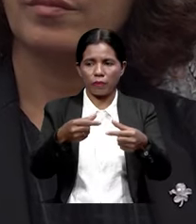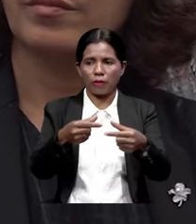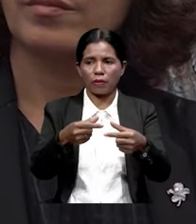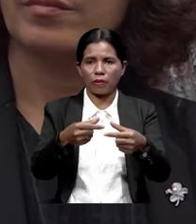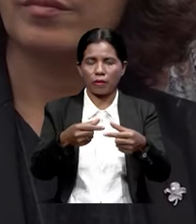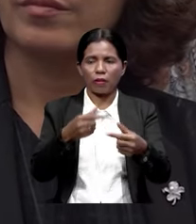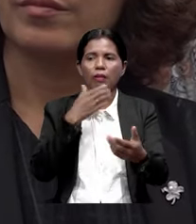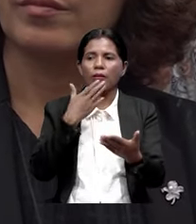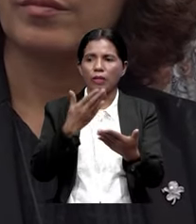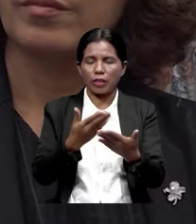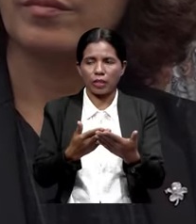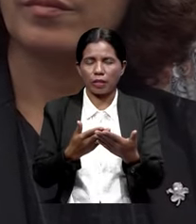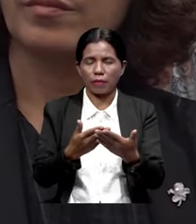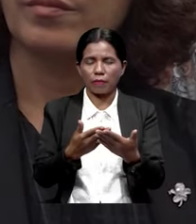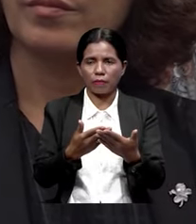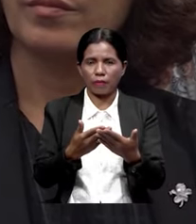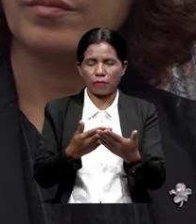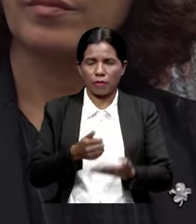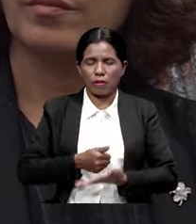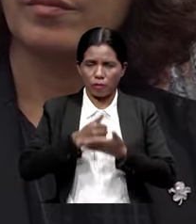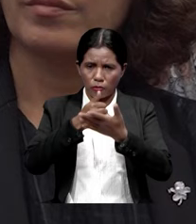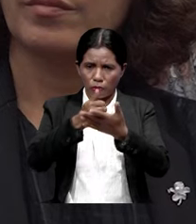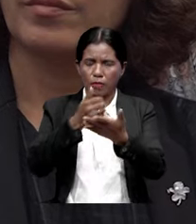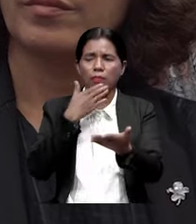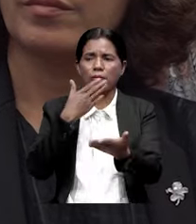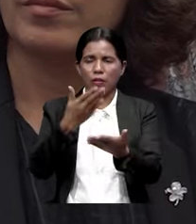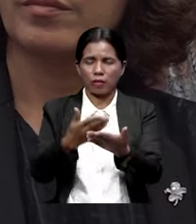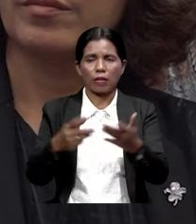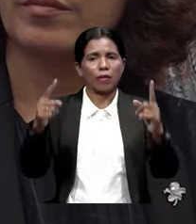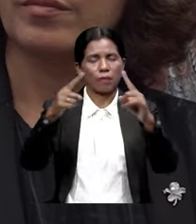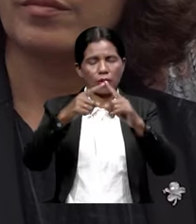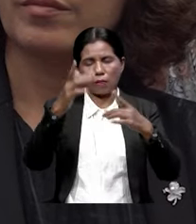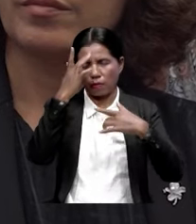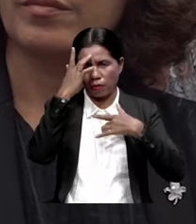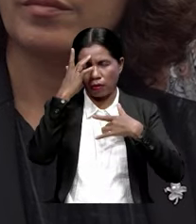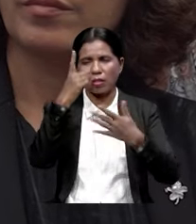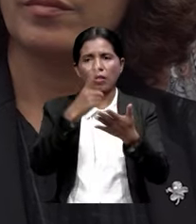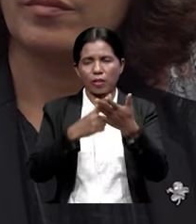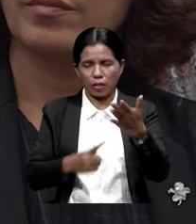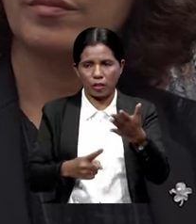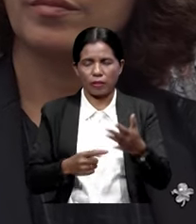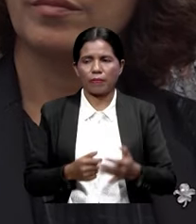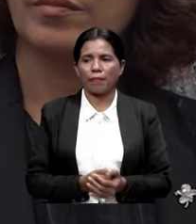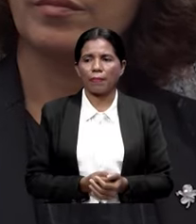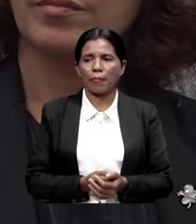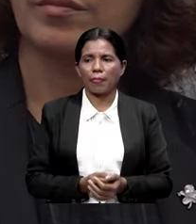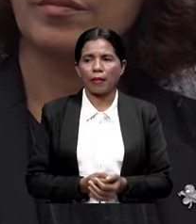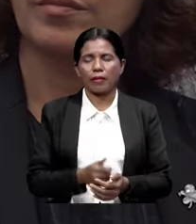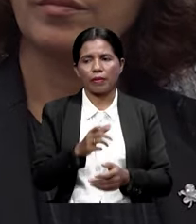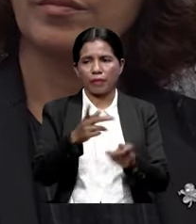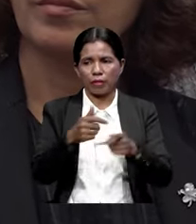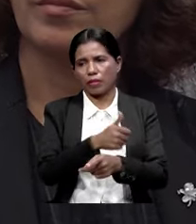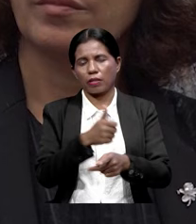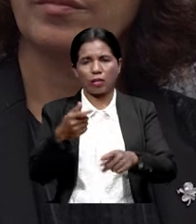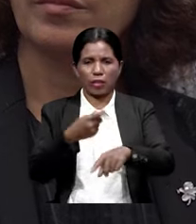for recupera e for assistência de digno ba mora saída de também mas que ia fase barra e